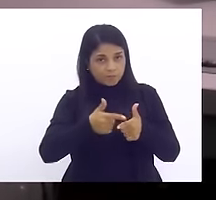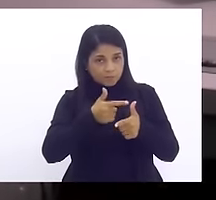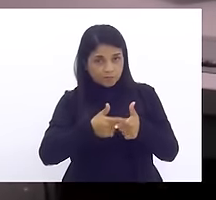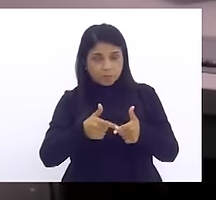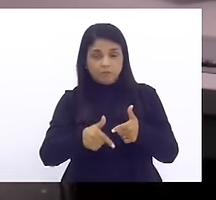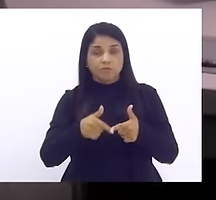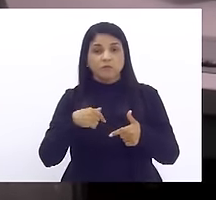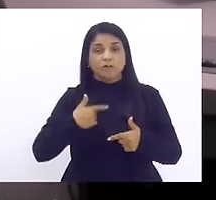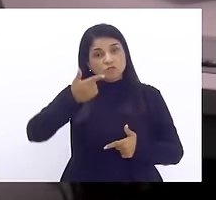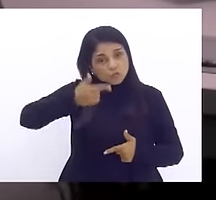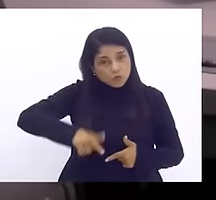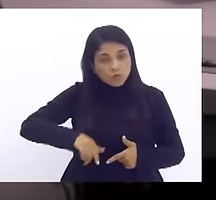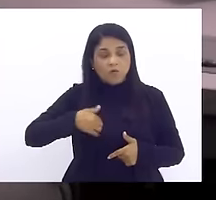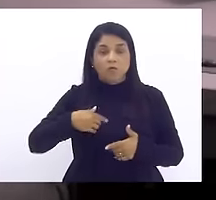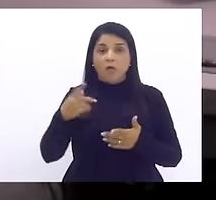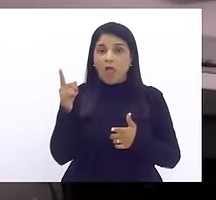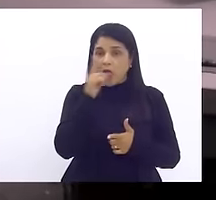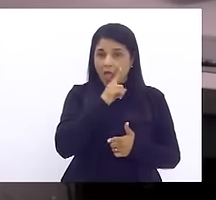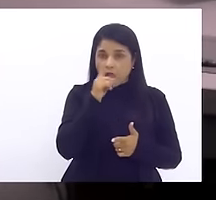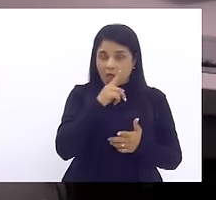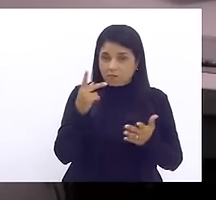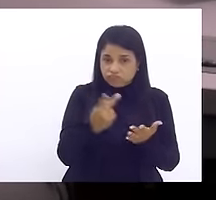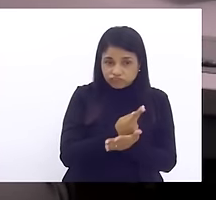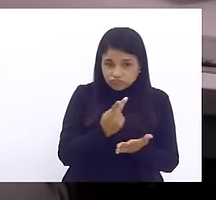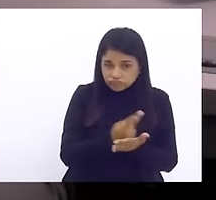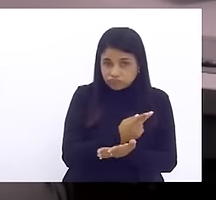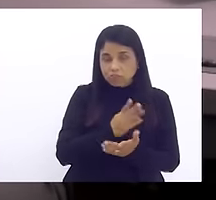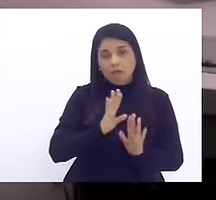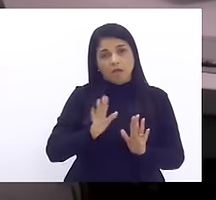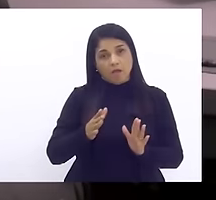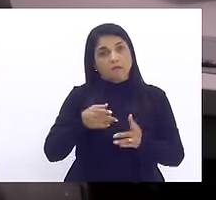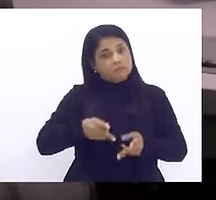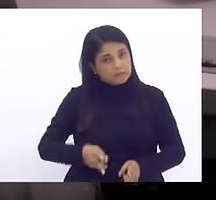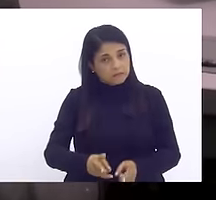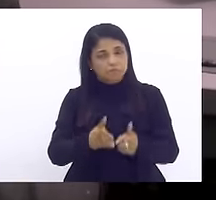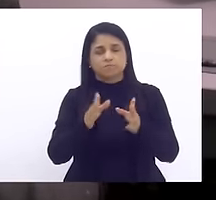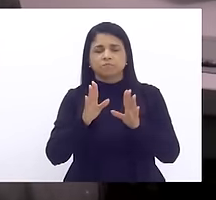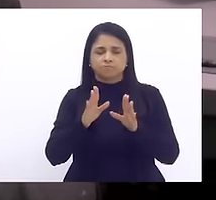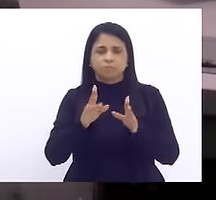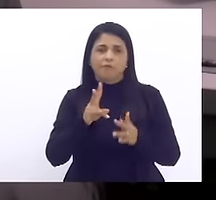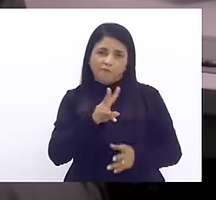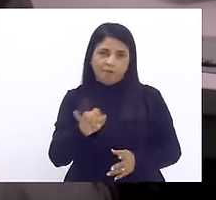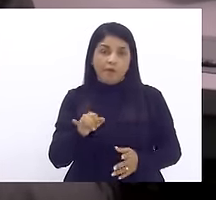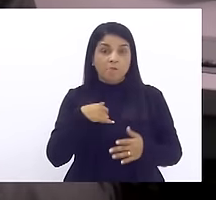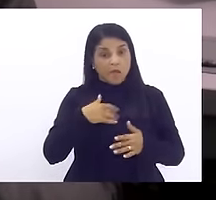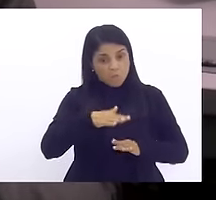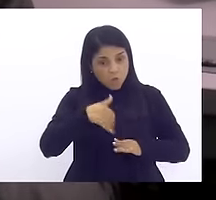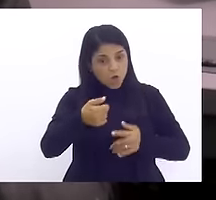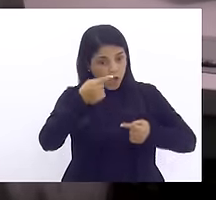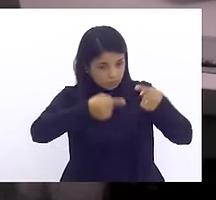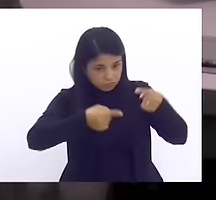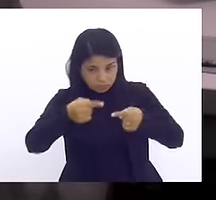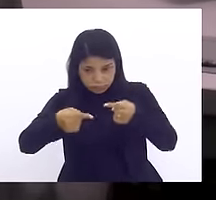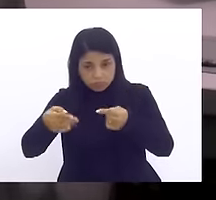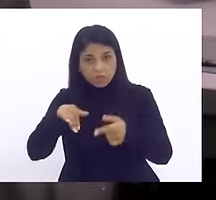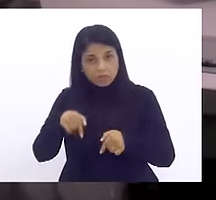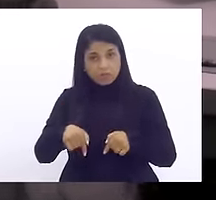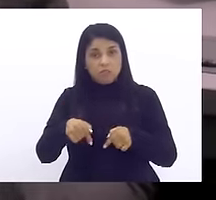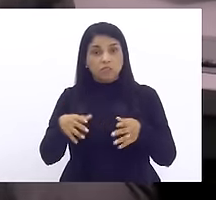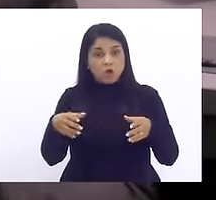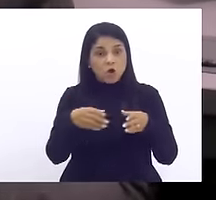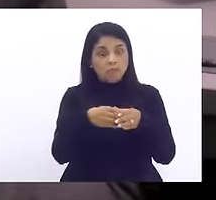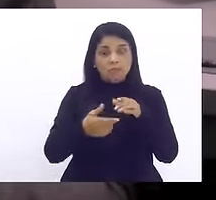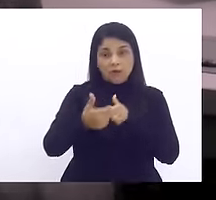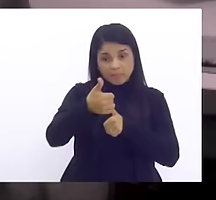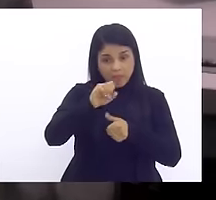repetitivo erros acontecem e vão acontecer o tempo todo e nada melhor do que isso aqui para melhorar quem sabe se existe isso missão